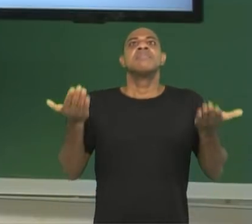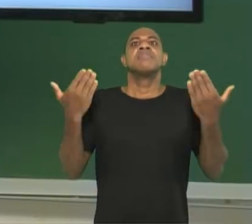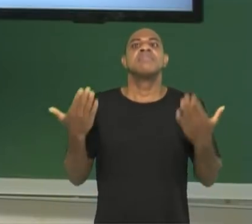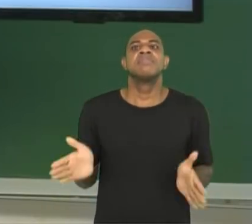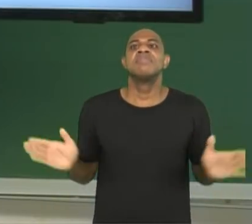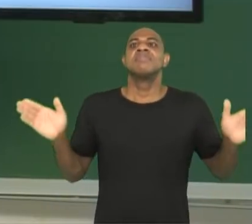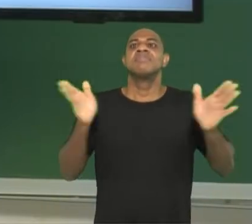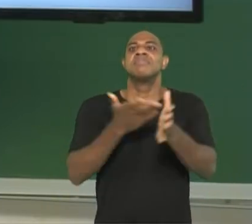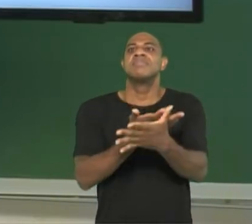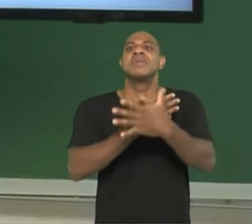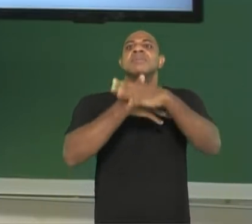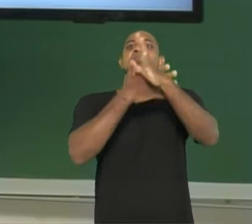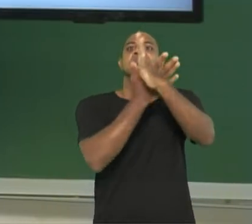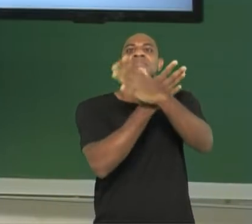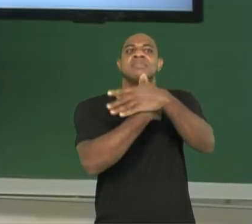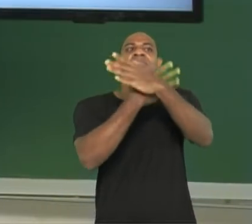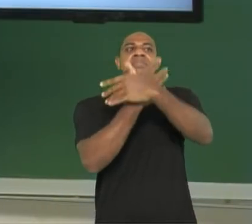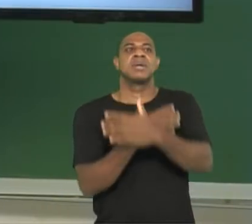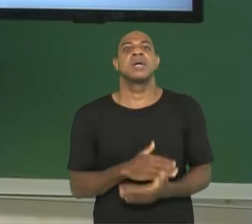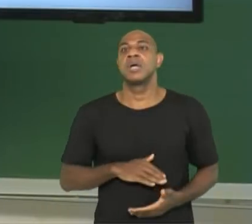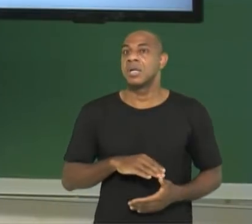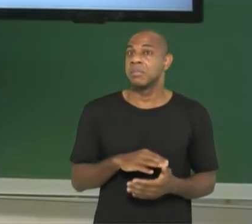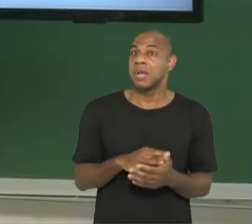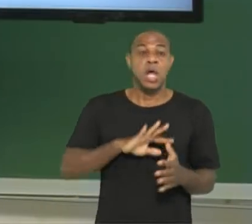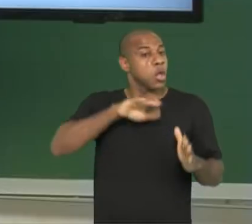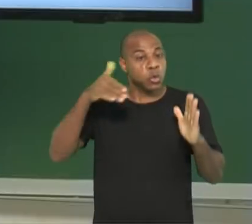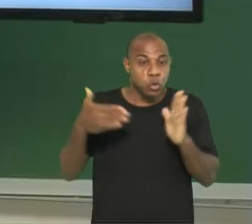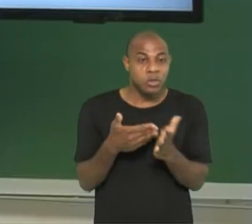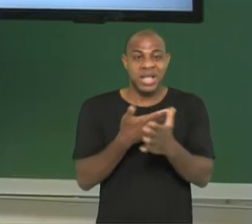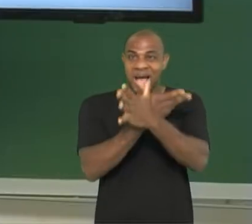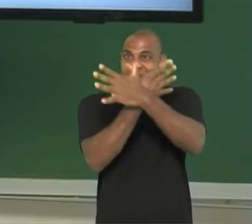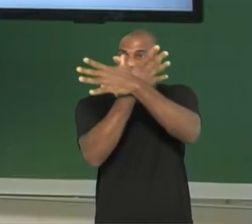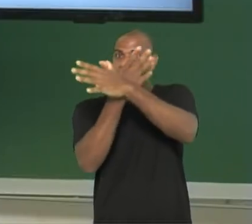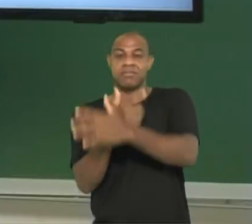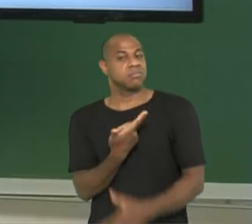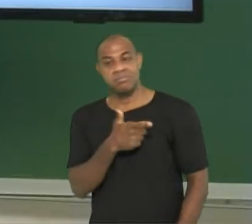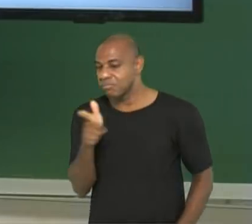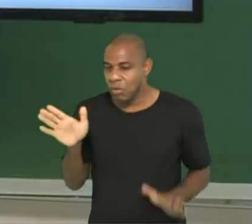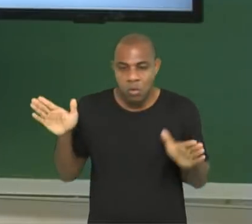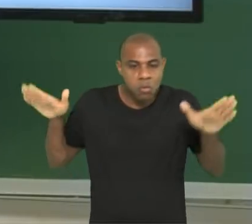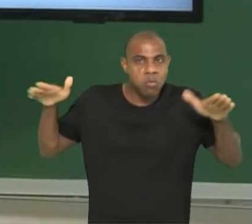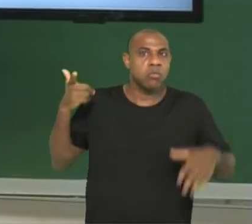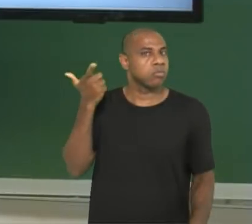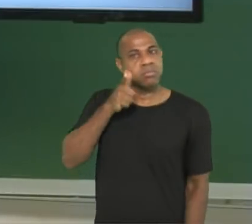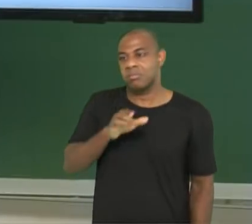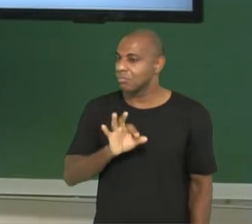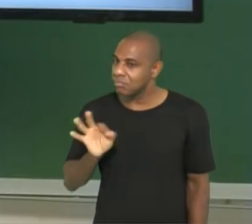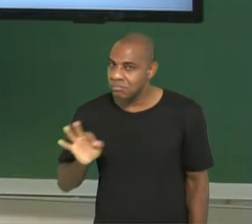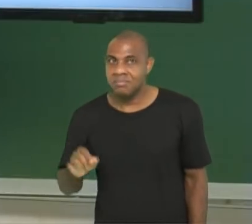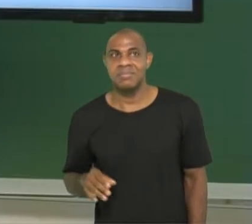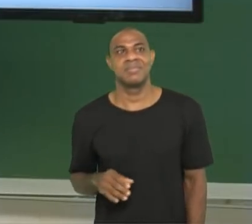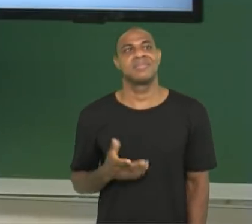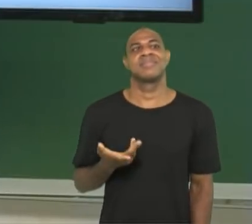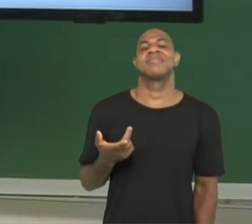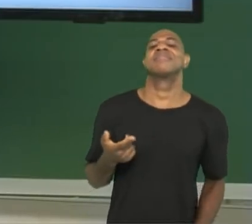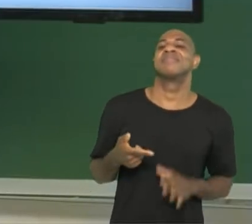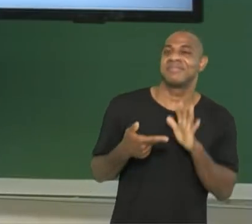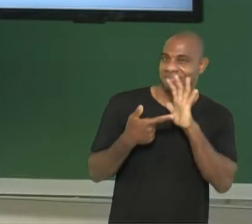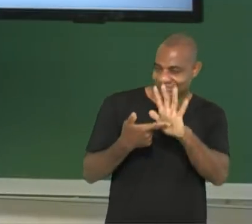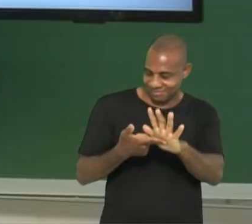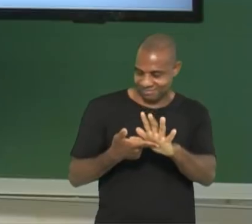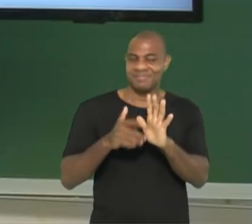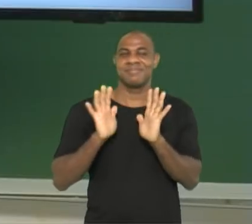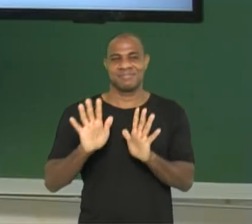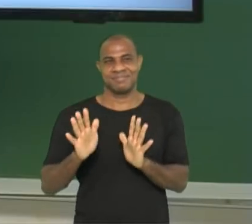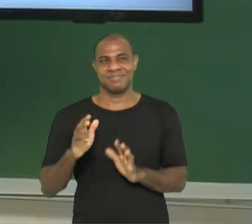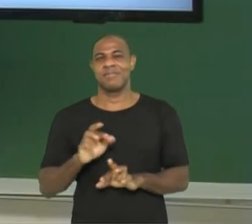levantar voo. Só que nem toda ave voa. Lembra que a gente conversou sobre isso? Como assim? A gente vai ver daqui a pouquinho